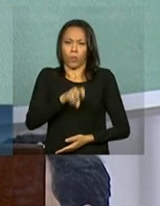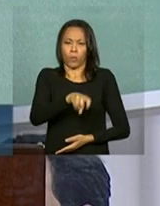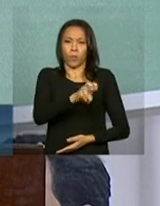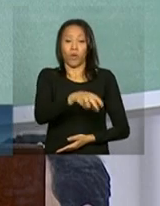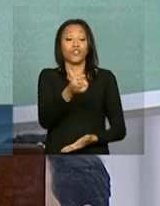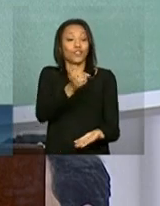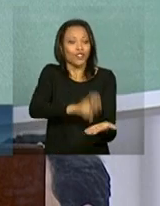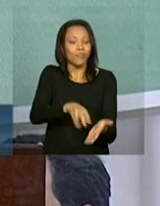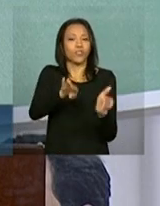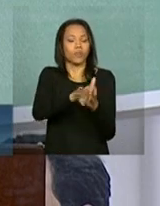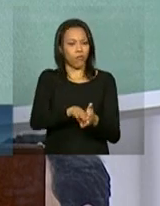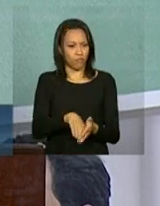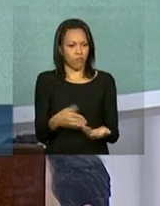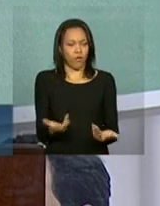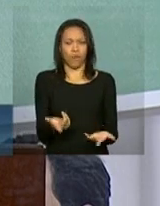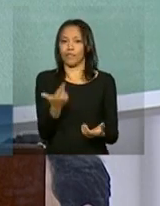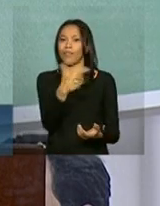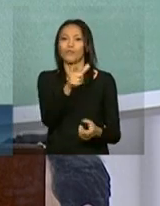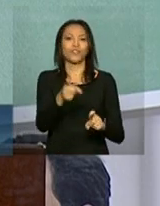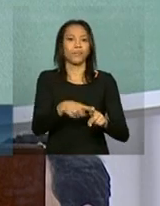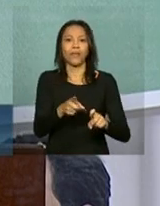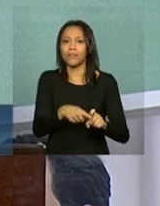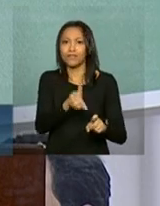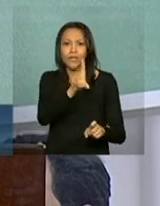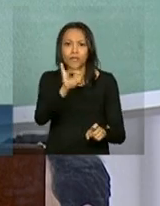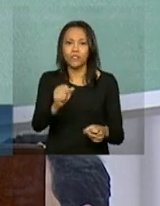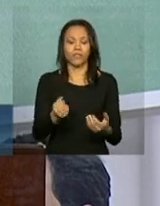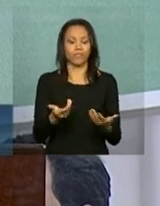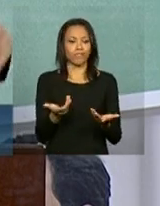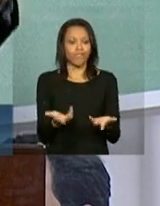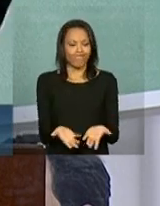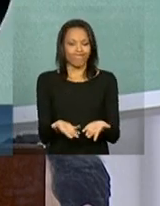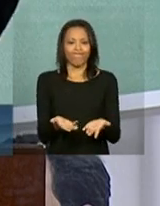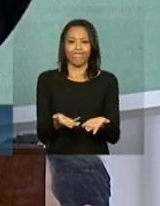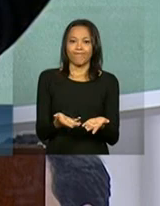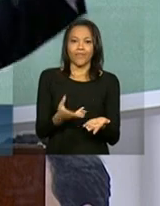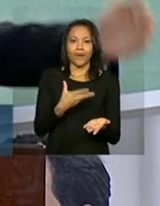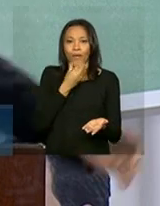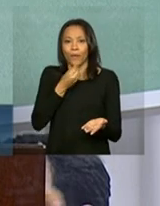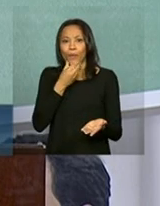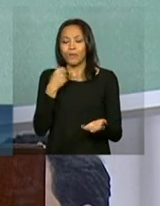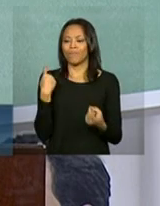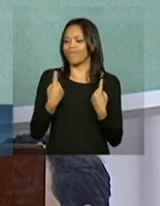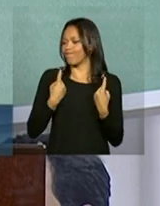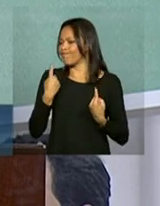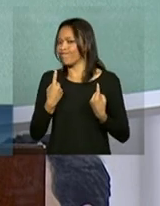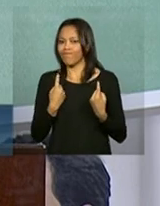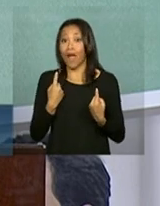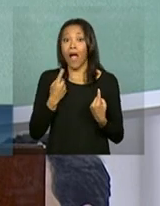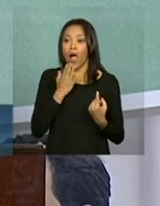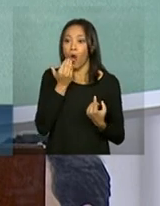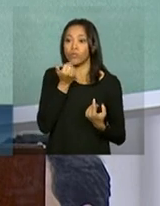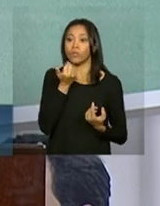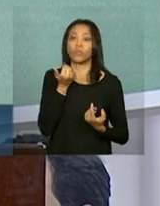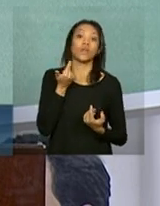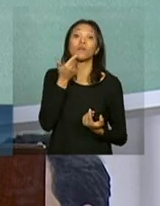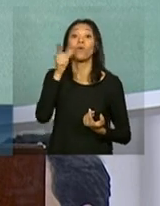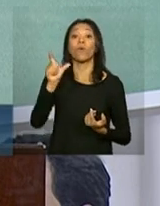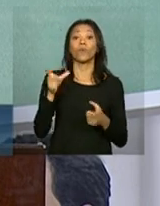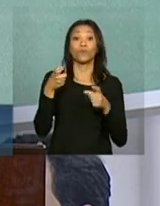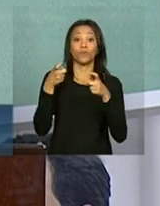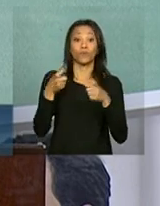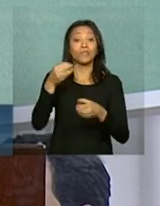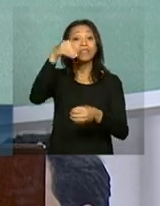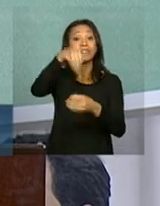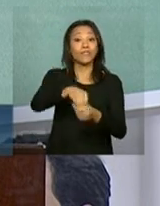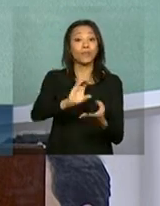o médico não estava lá, porque não tinha médico aquele dia, ele teve que arrumar um jeito de almoçar, socorro, presidente do